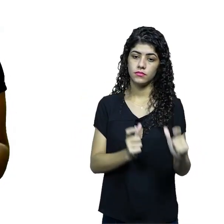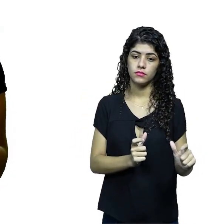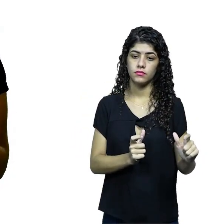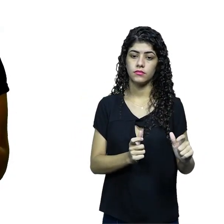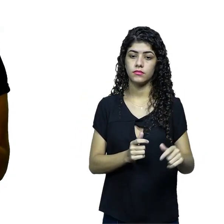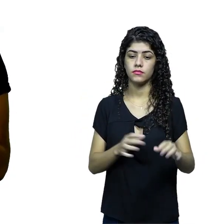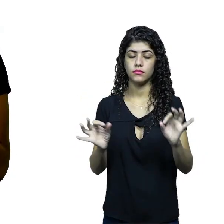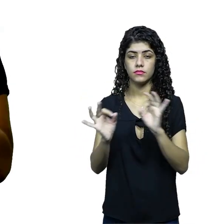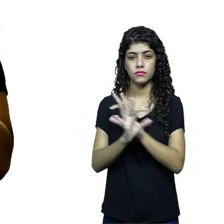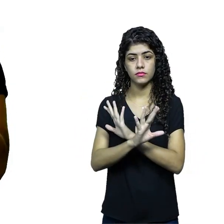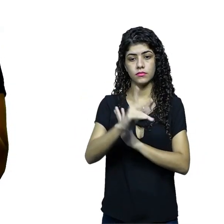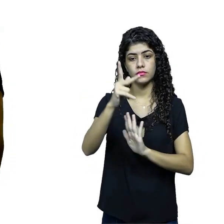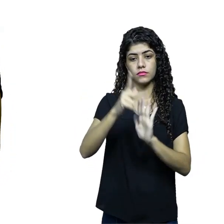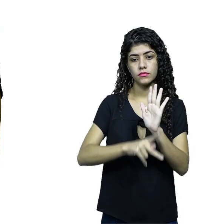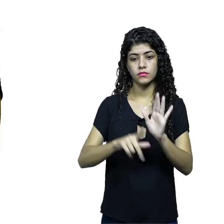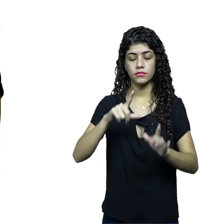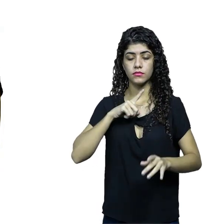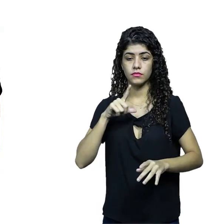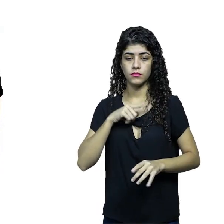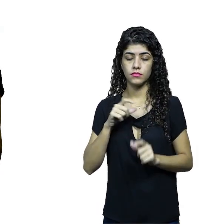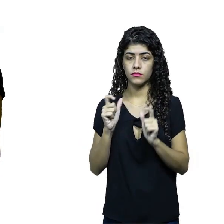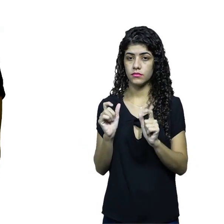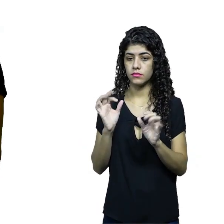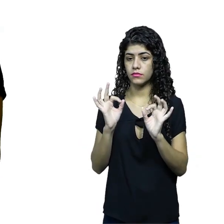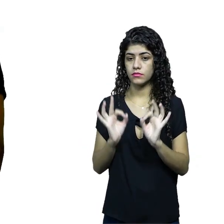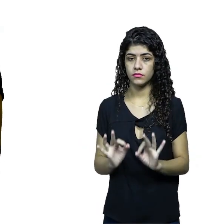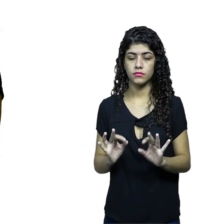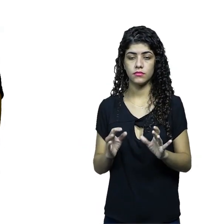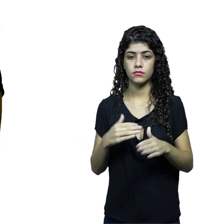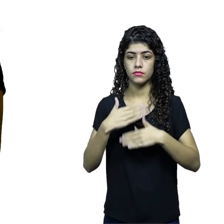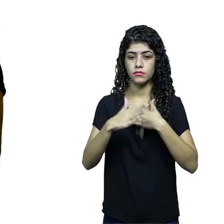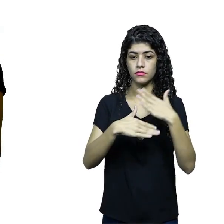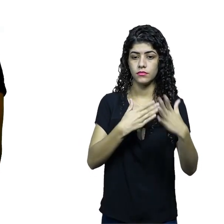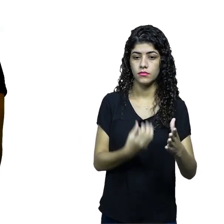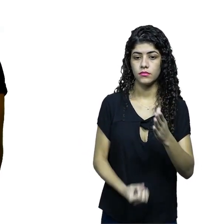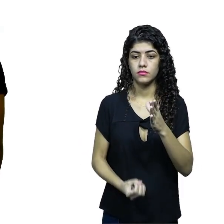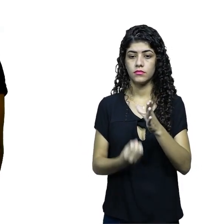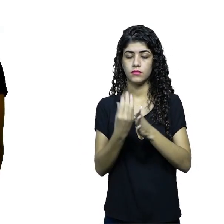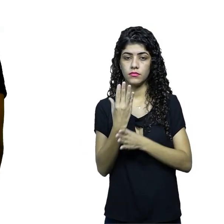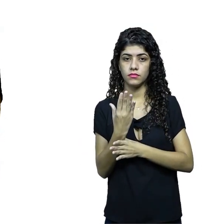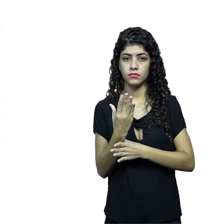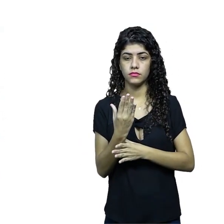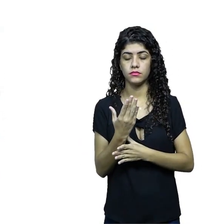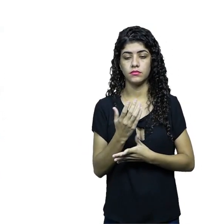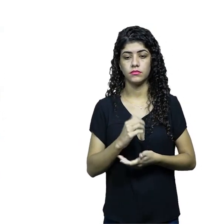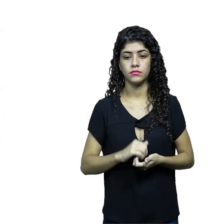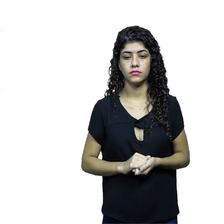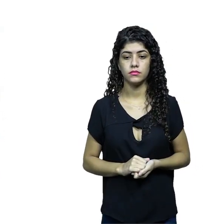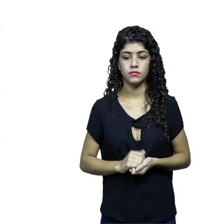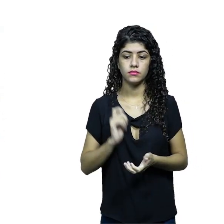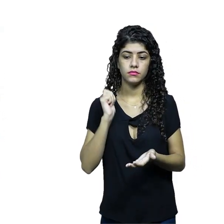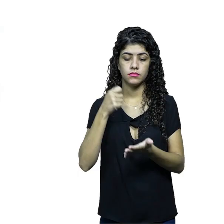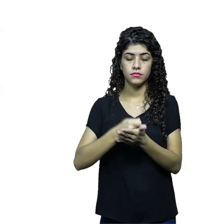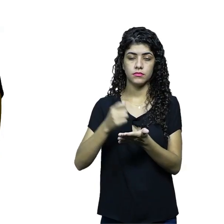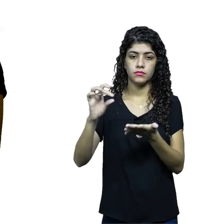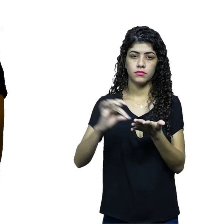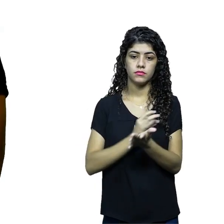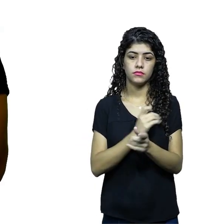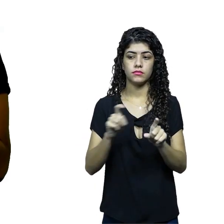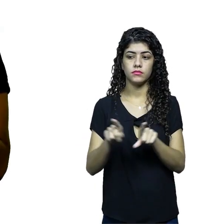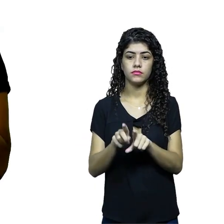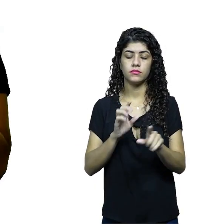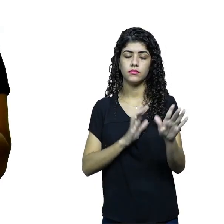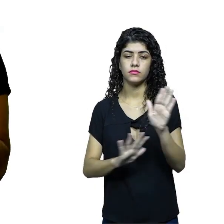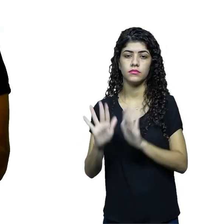vários lugares. O projeto acaba encontrando o lugar certo para ele ser desenvolvido, né, que ele vai ser